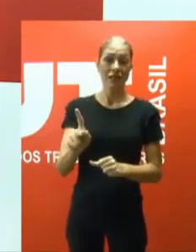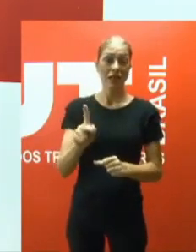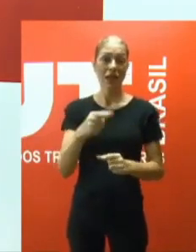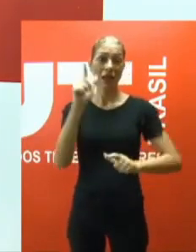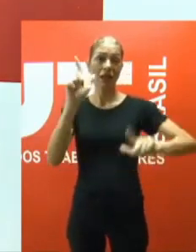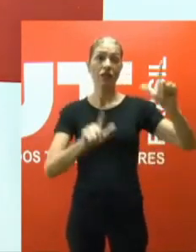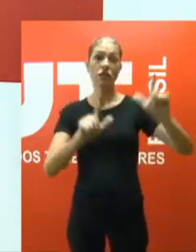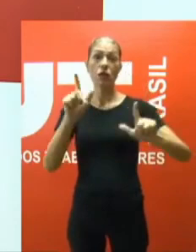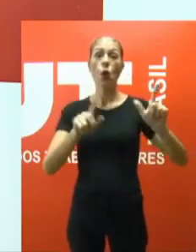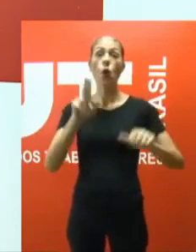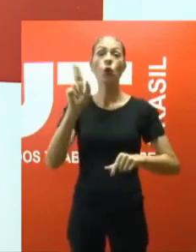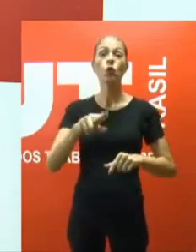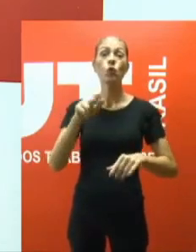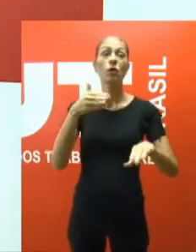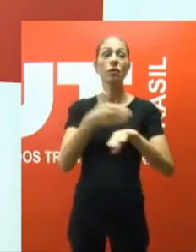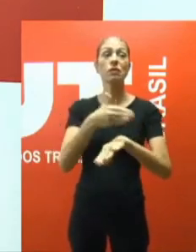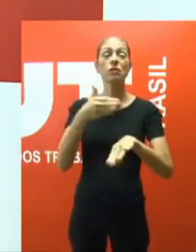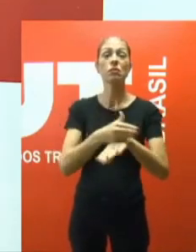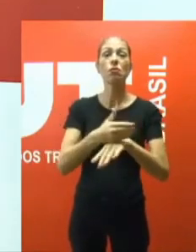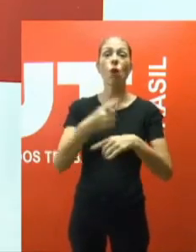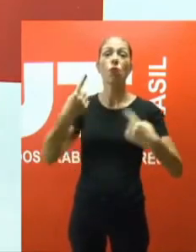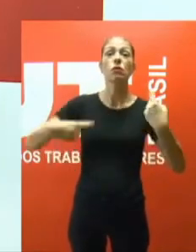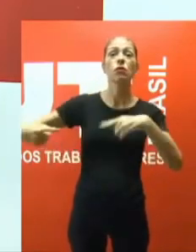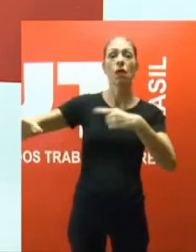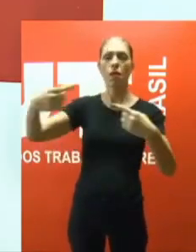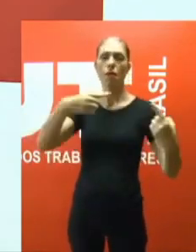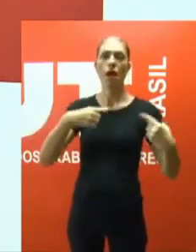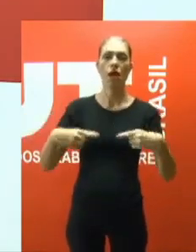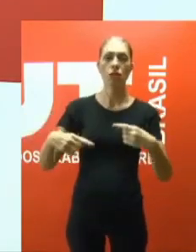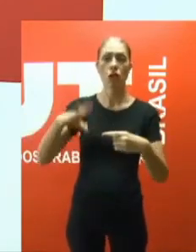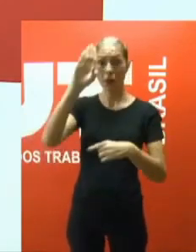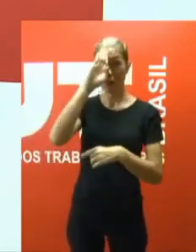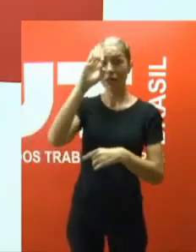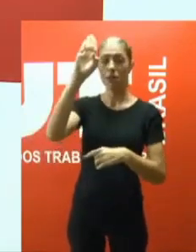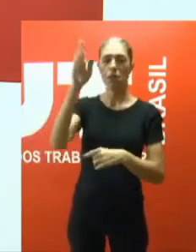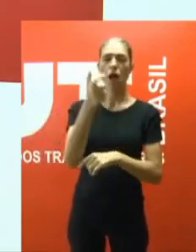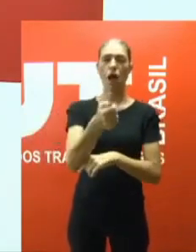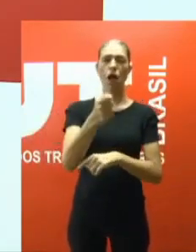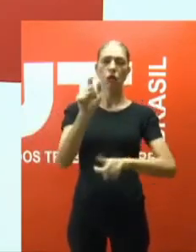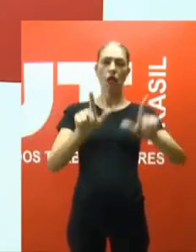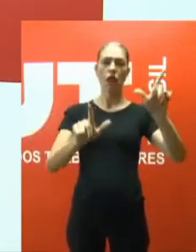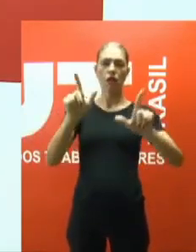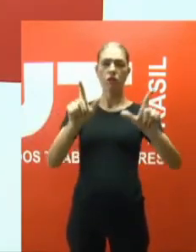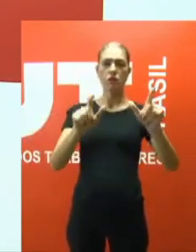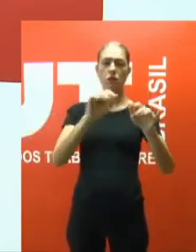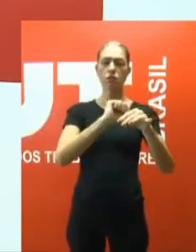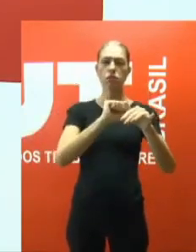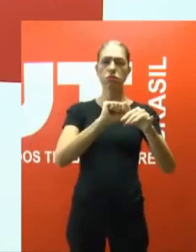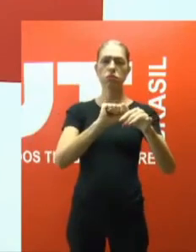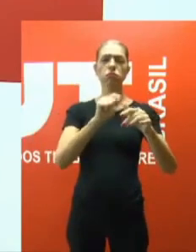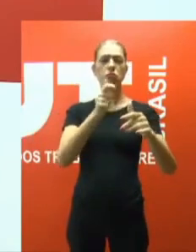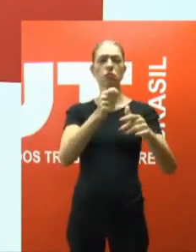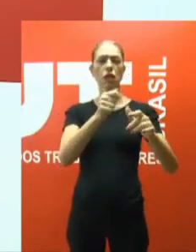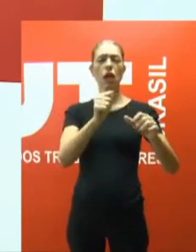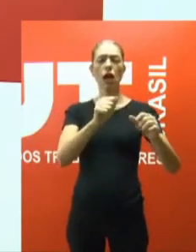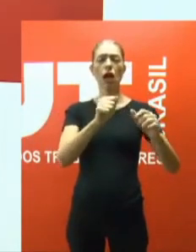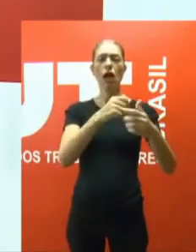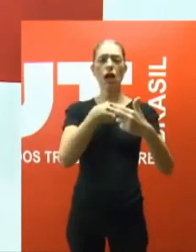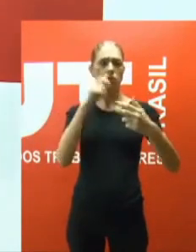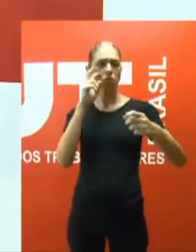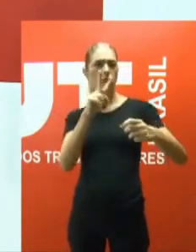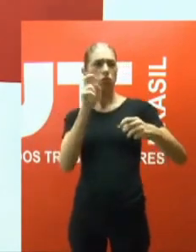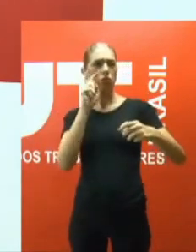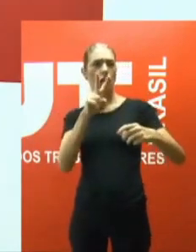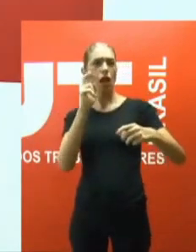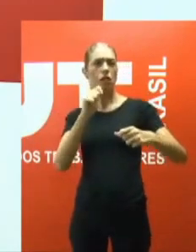de um debate, que eu tenha visto, pelo menos, nos principais canais de televisão que fizeram o debate. Nunca teve